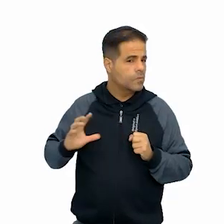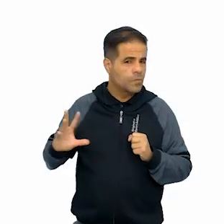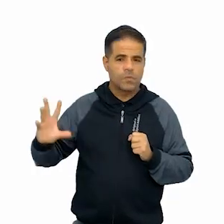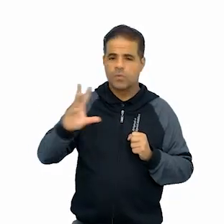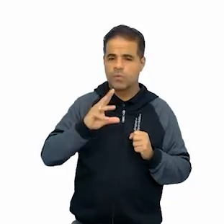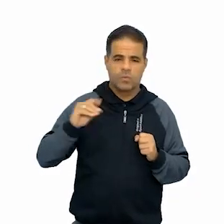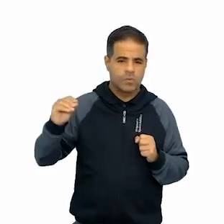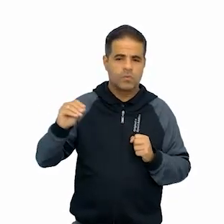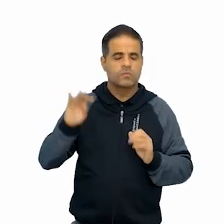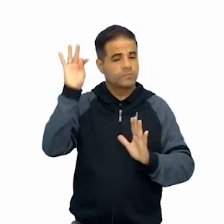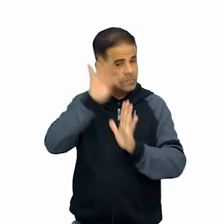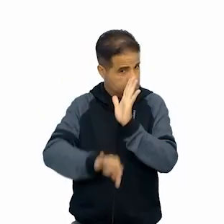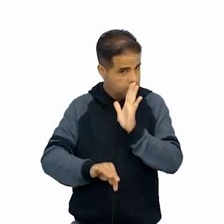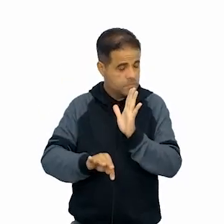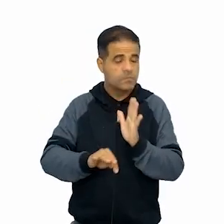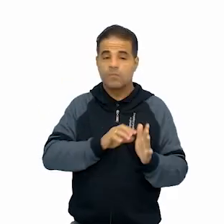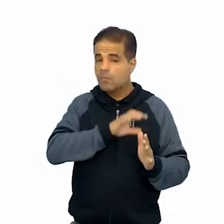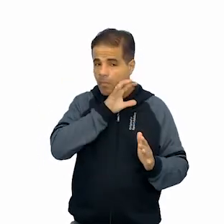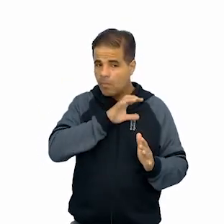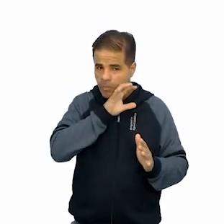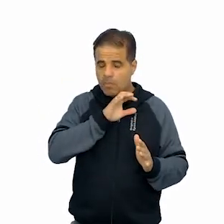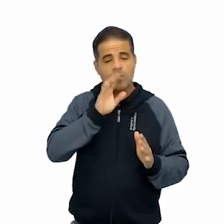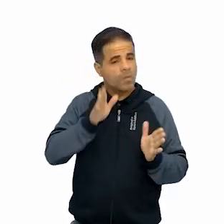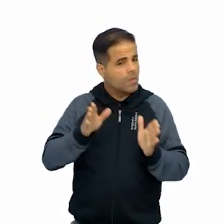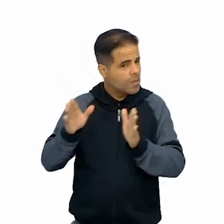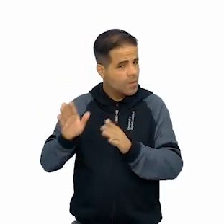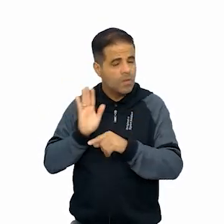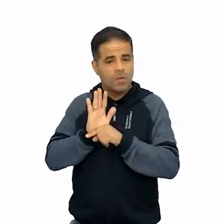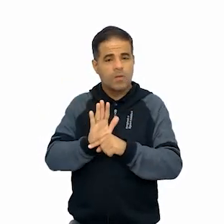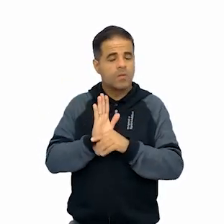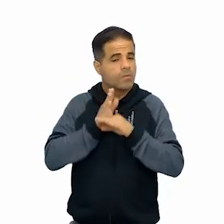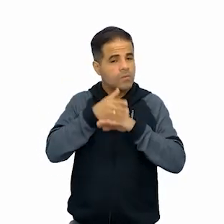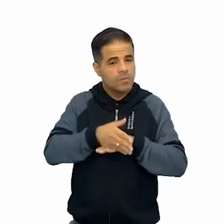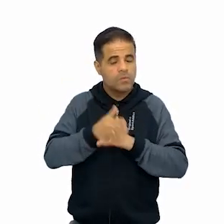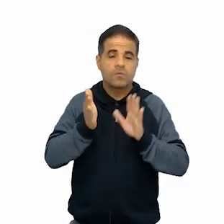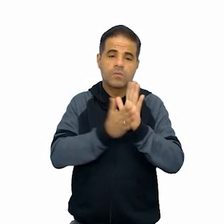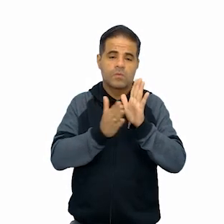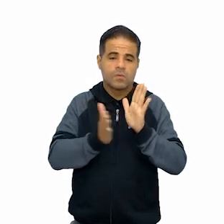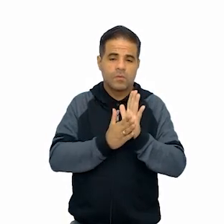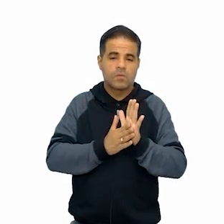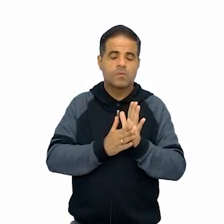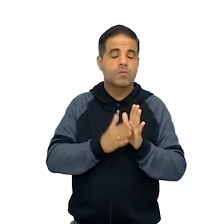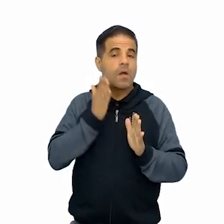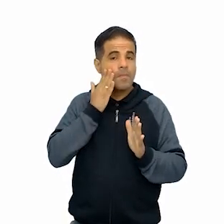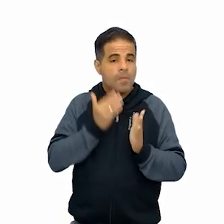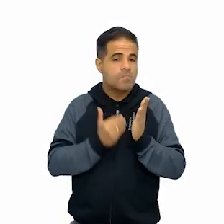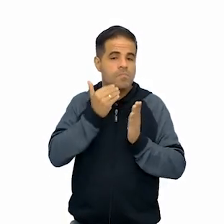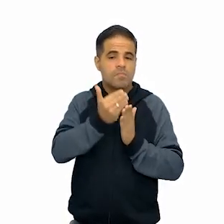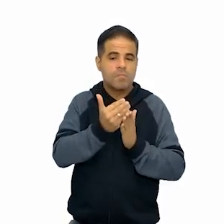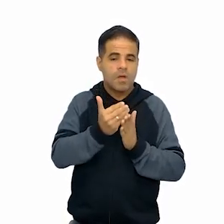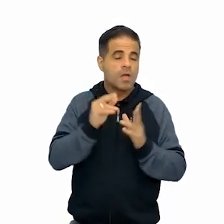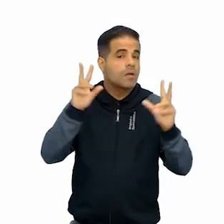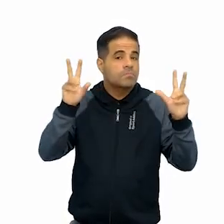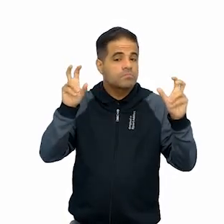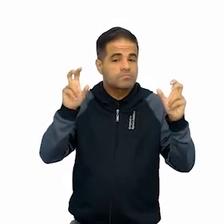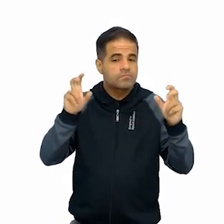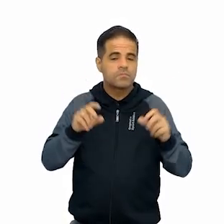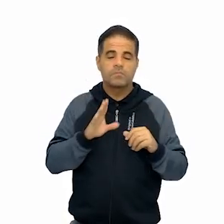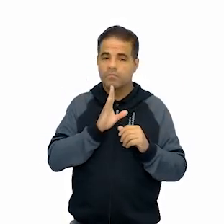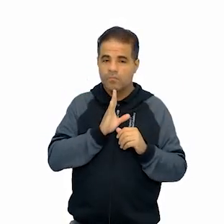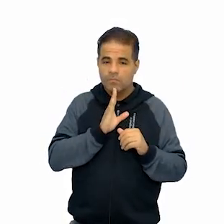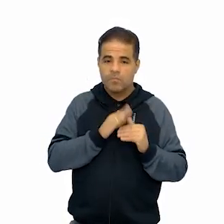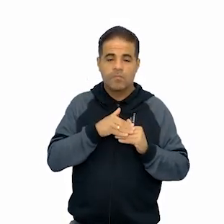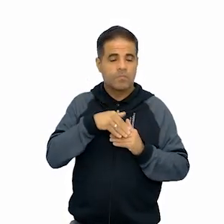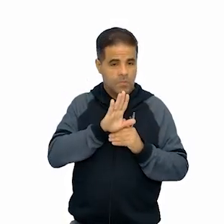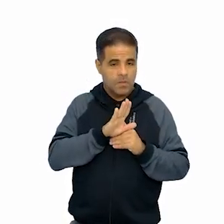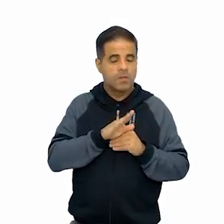os textos sobre os animais dessa etapa servem para enfatizar a proposta de ler para saber mais sobre o determinado assunto e